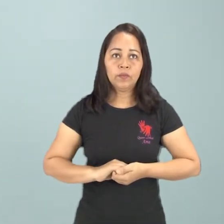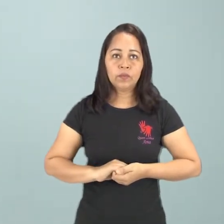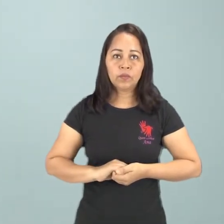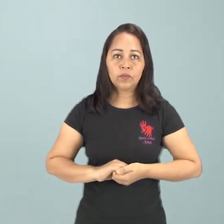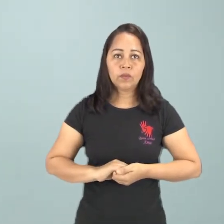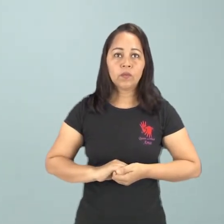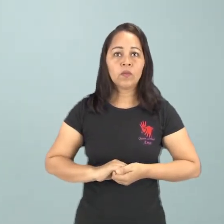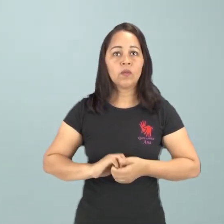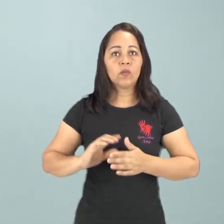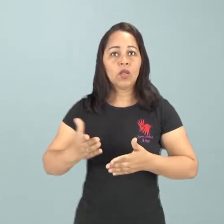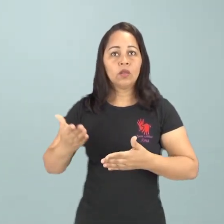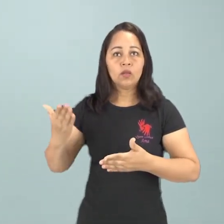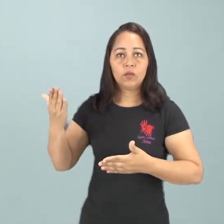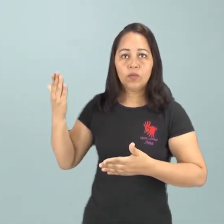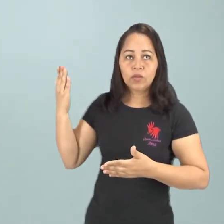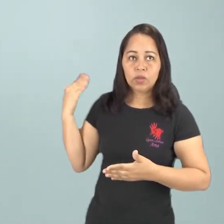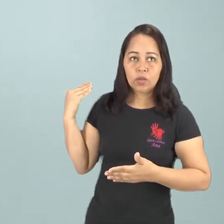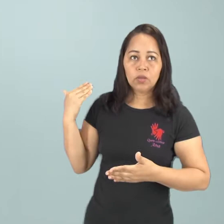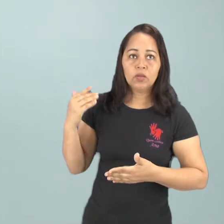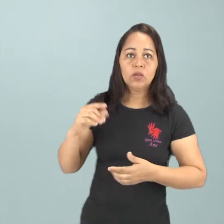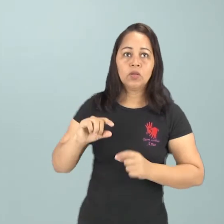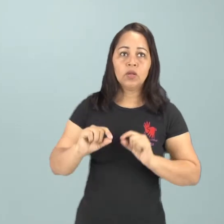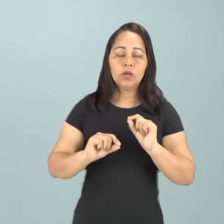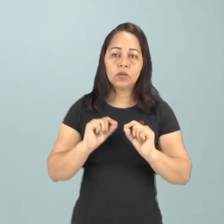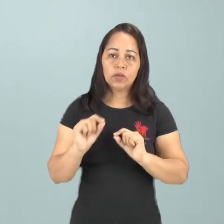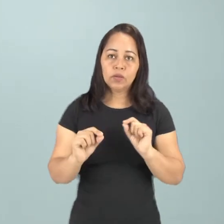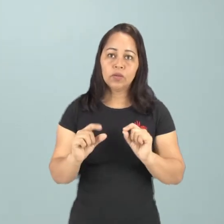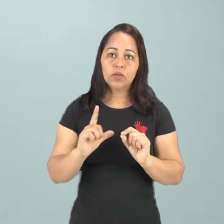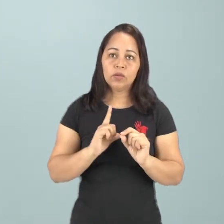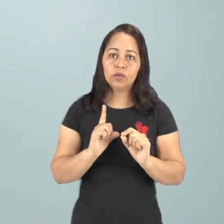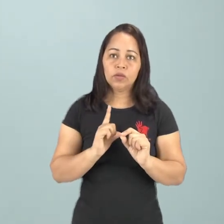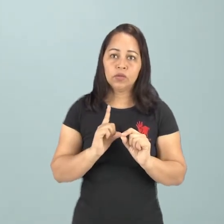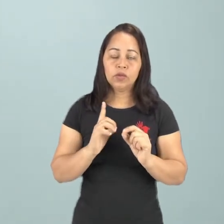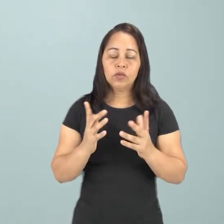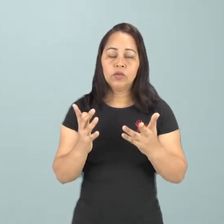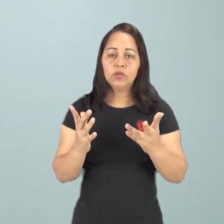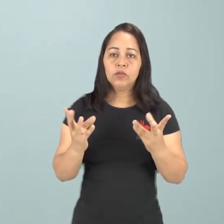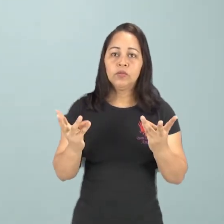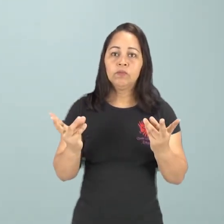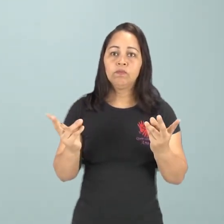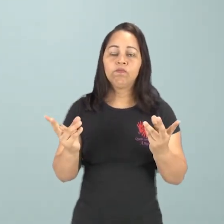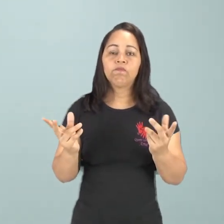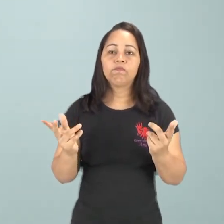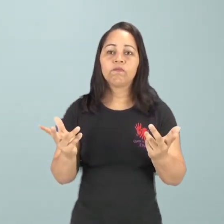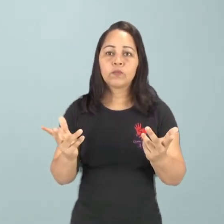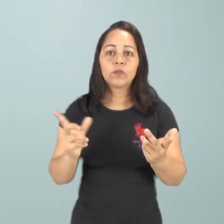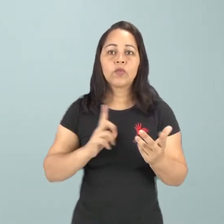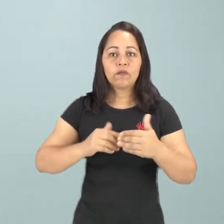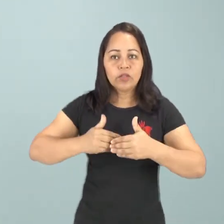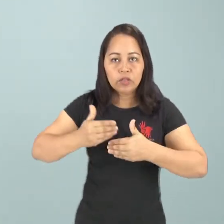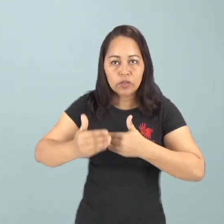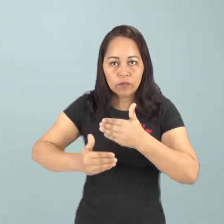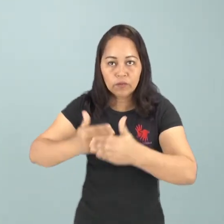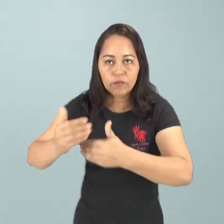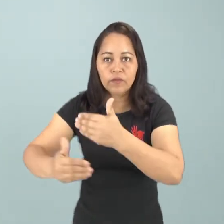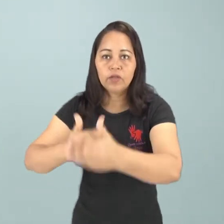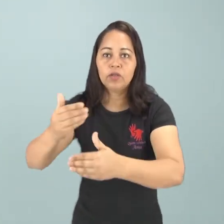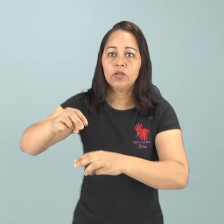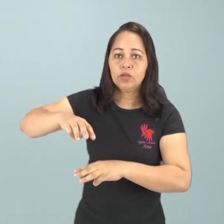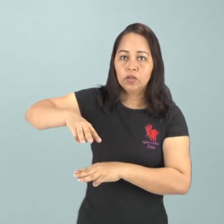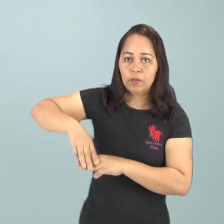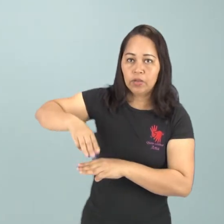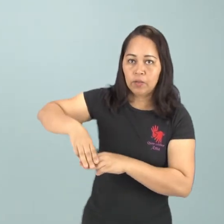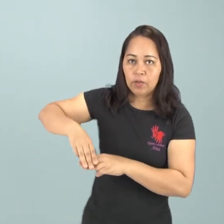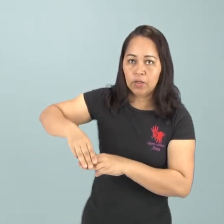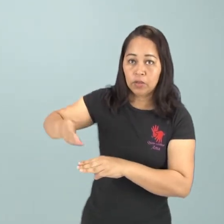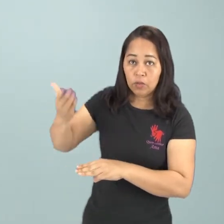Nessa época, nesse momento histórico, o que estava sendo desenvolvido para a matemática na